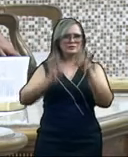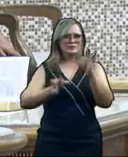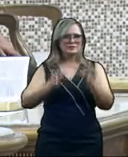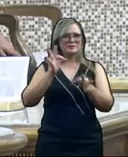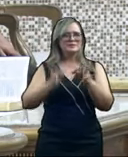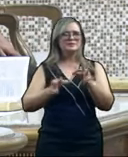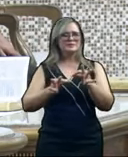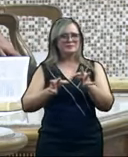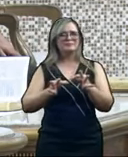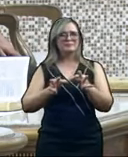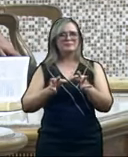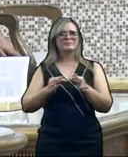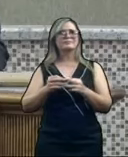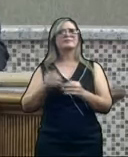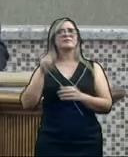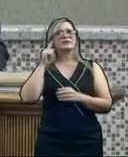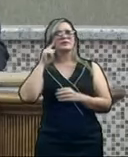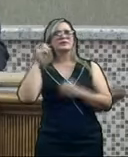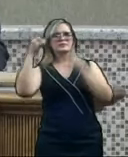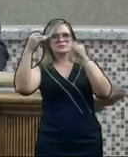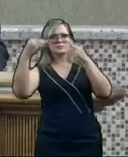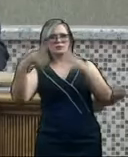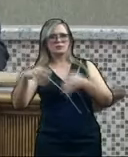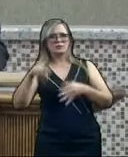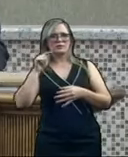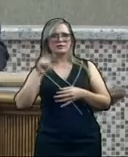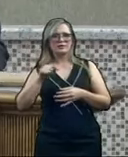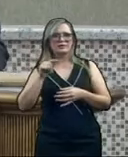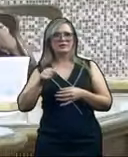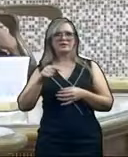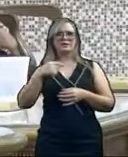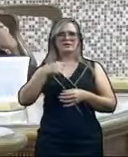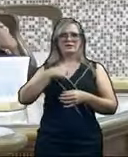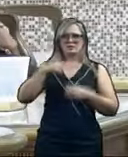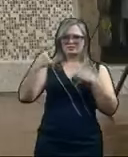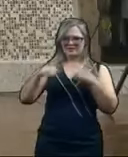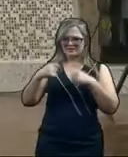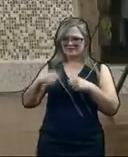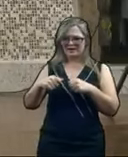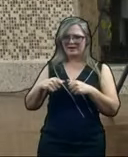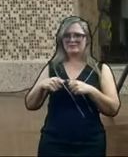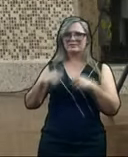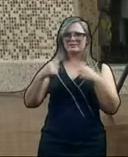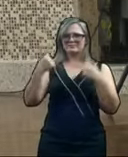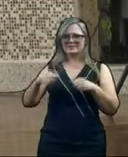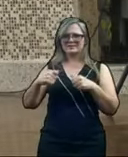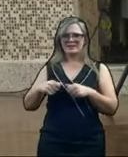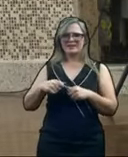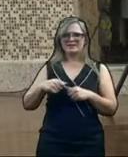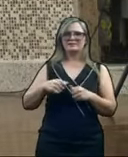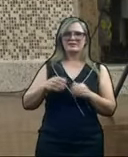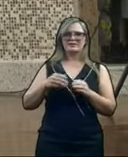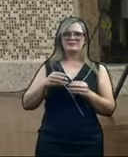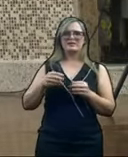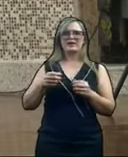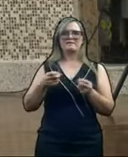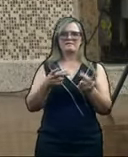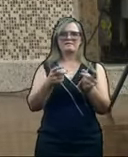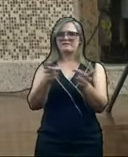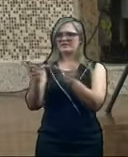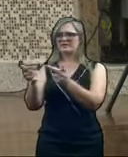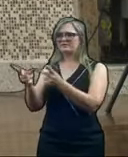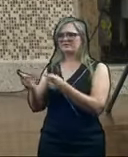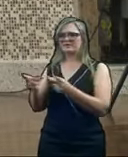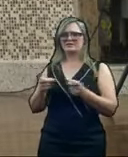o Lucas Ok gosta pagar o preço eu fui virar Mascate eu irei mascate vendendo calça